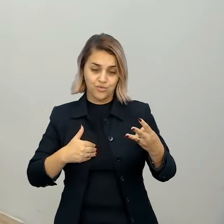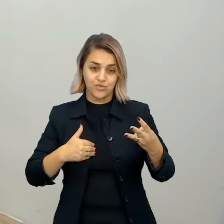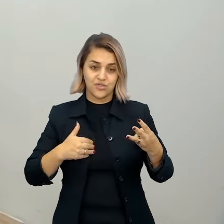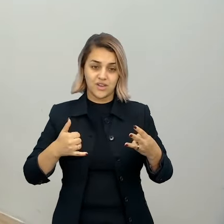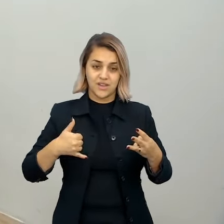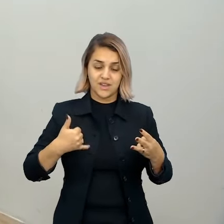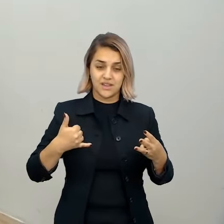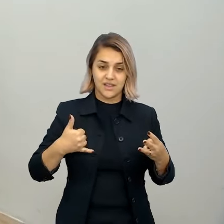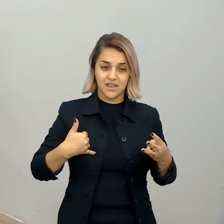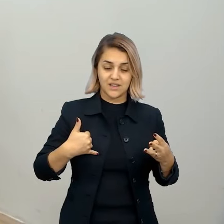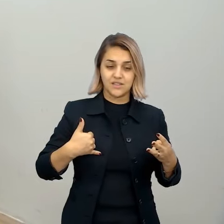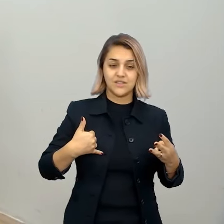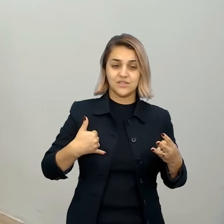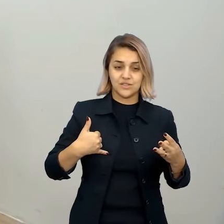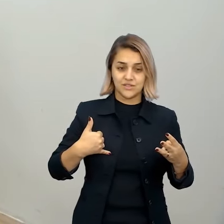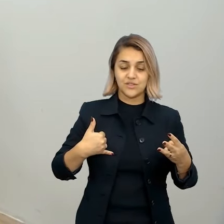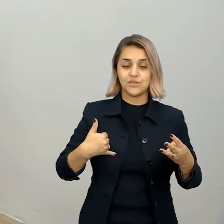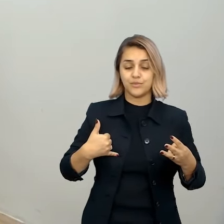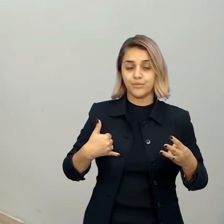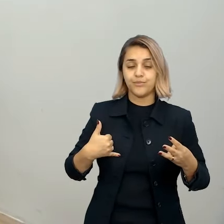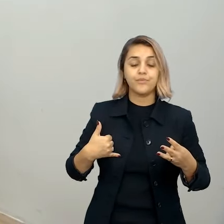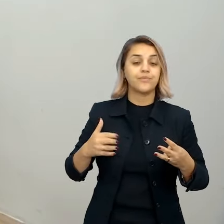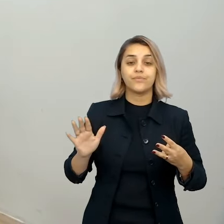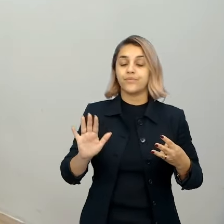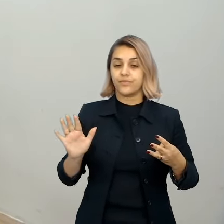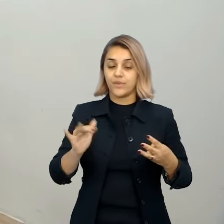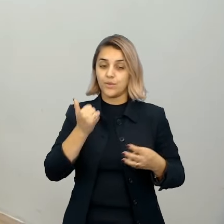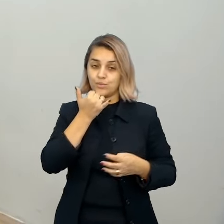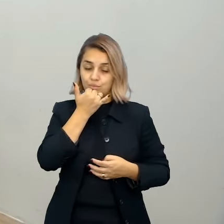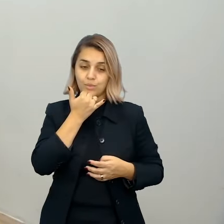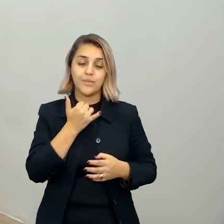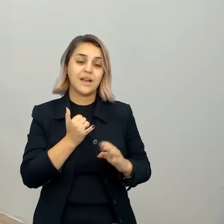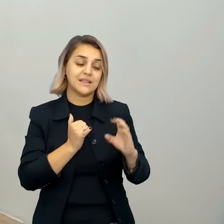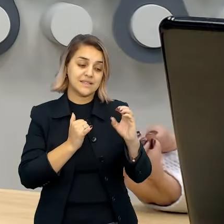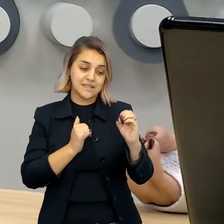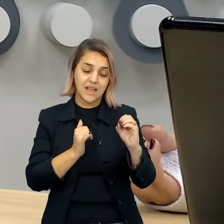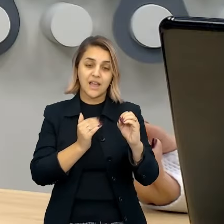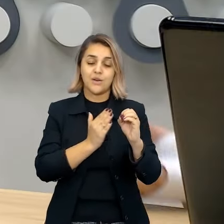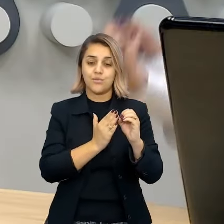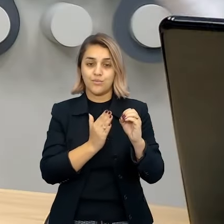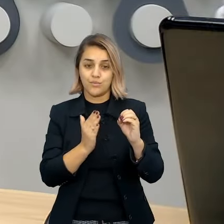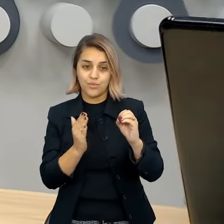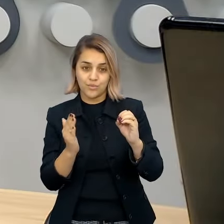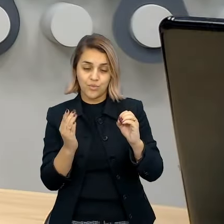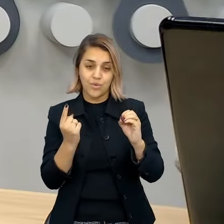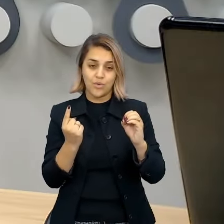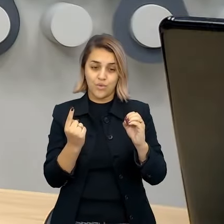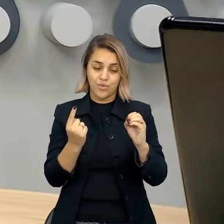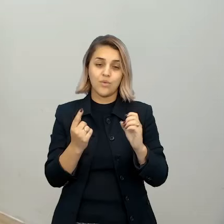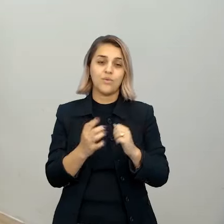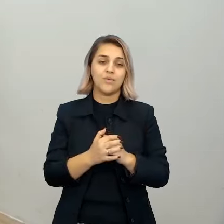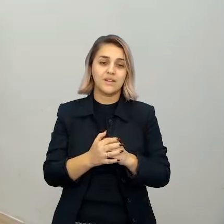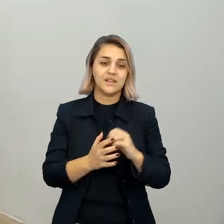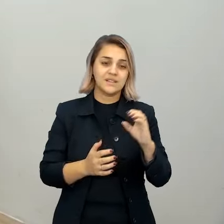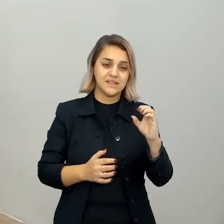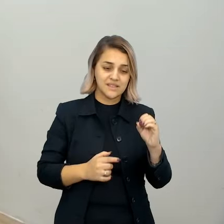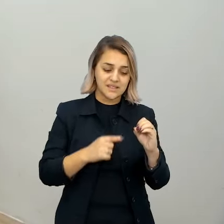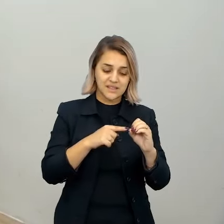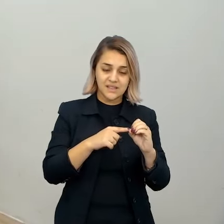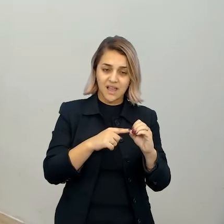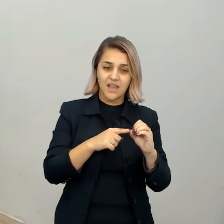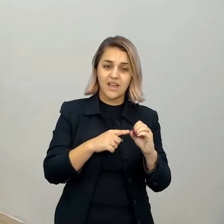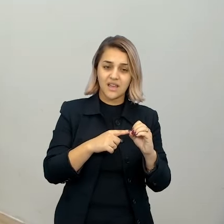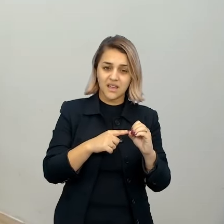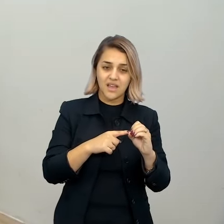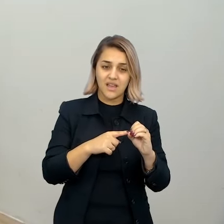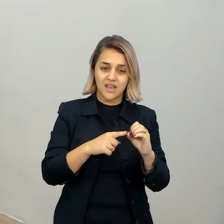né, e quanto mais próximo aí de 0, significa que o país apresenta aí um baixo IDH, e quanto mais